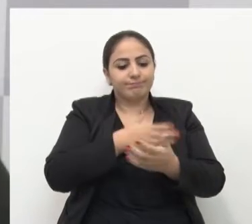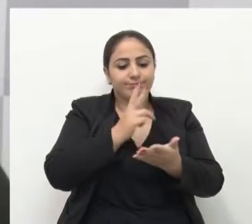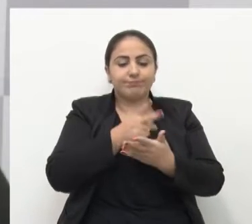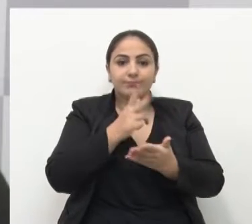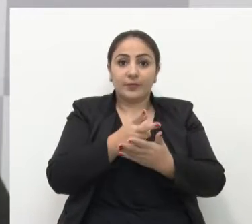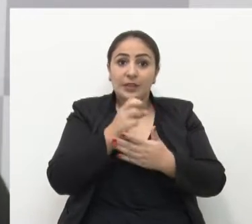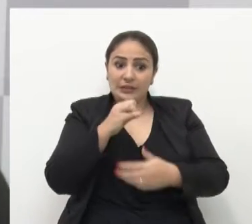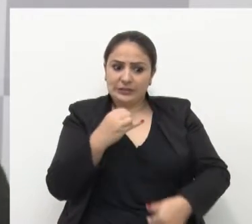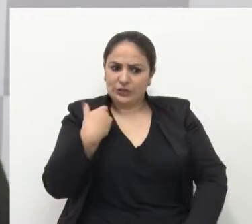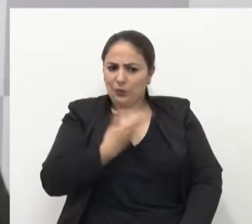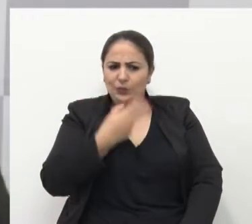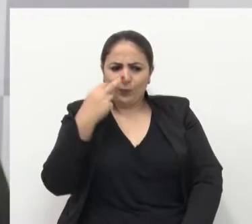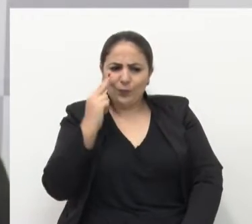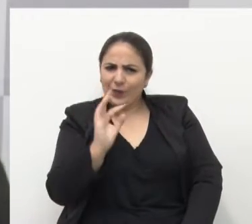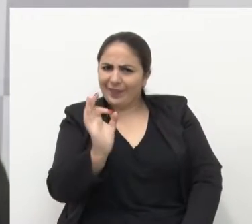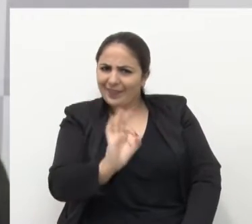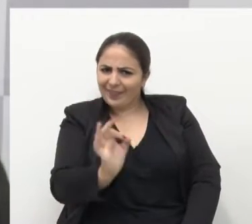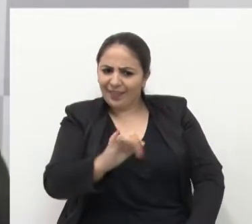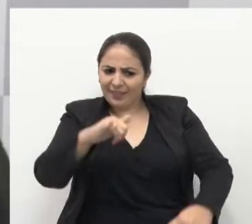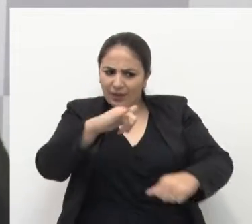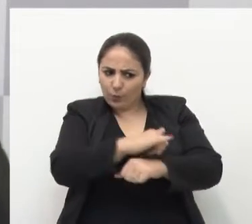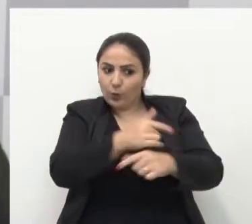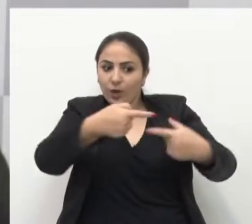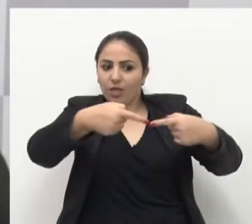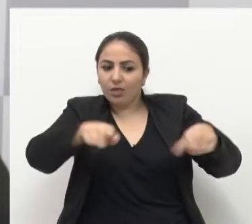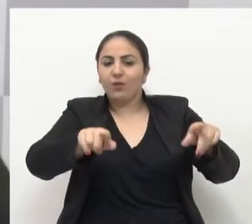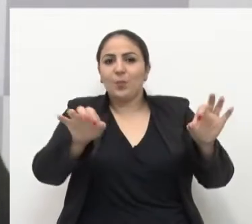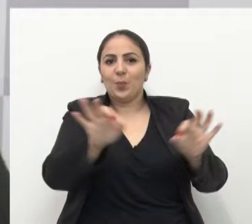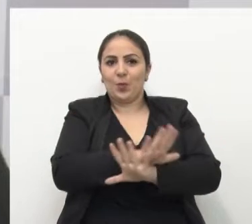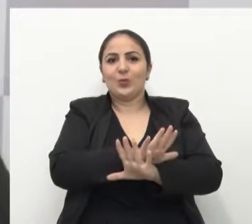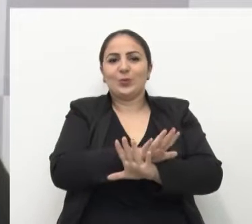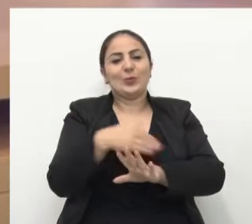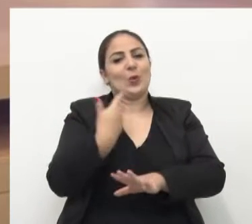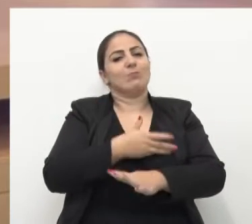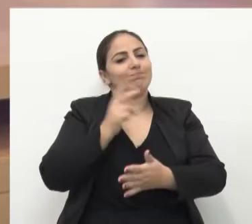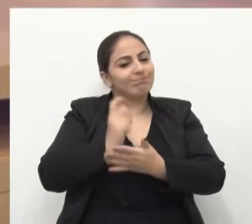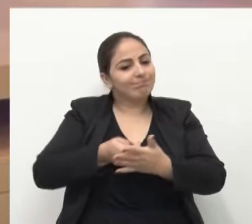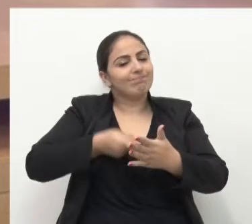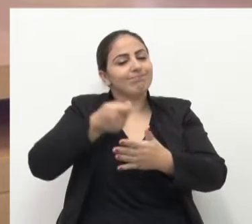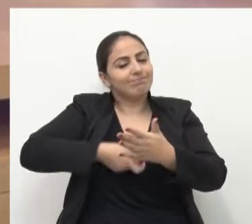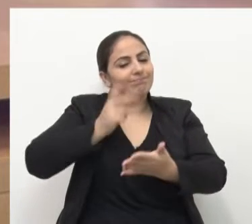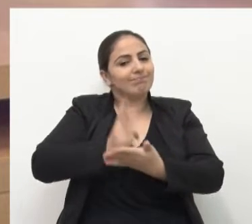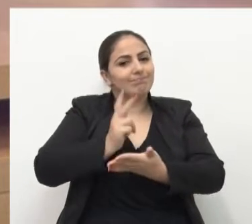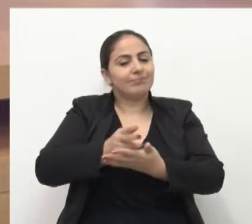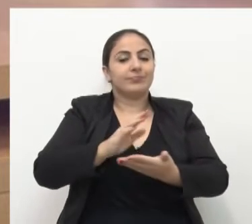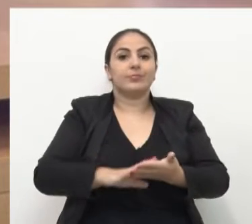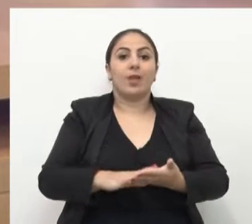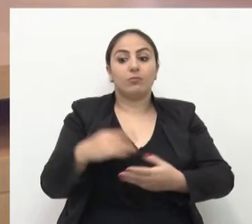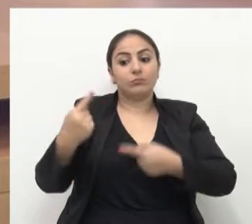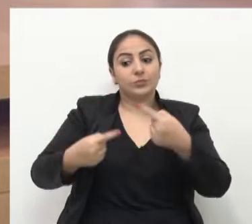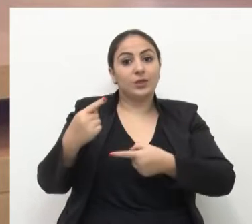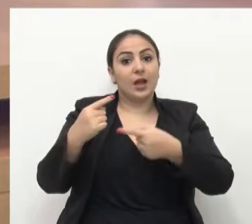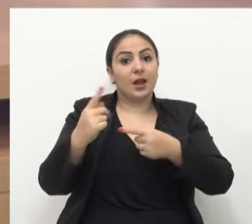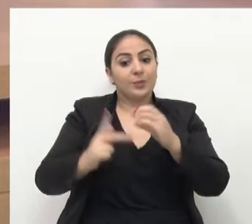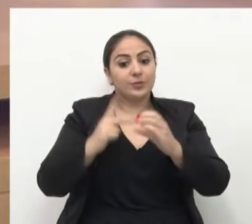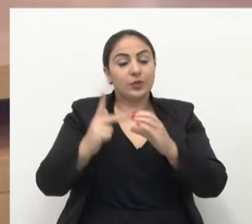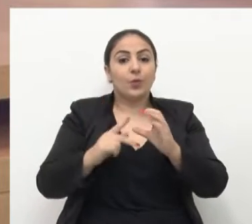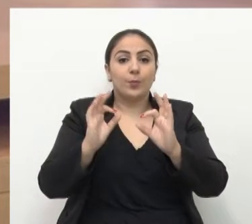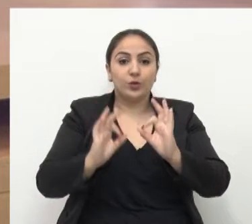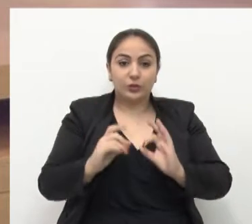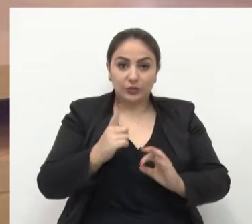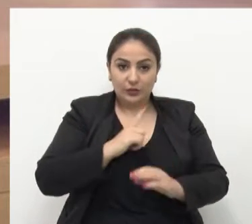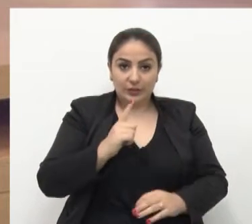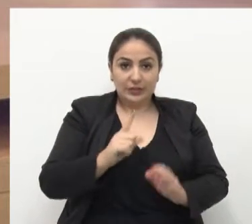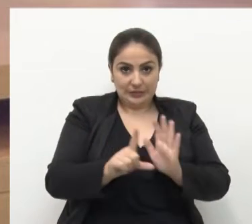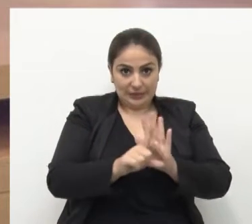vão continuar enquanto nós não ver a hora o porto se inaugurado nós não vão parar está tramitando na câmara o projeto de lei do vereador